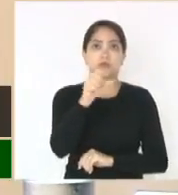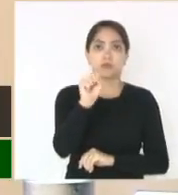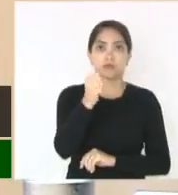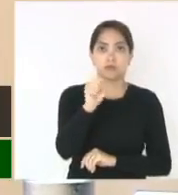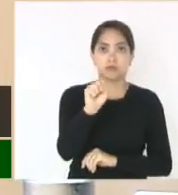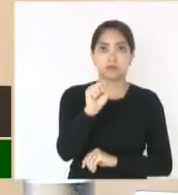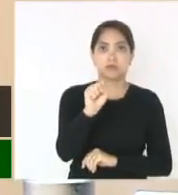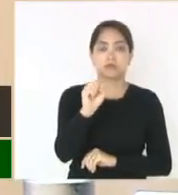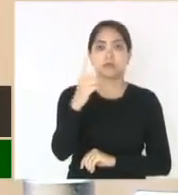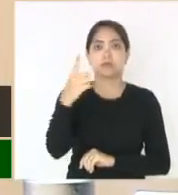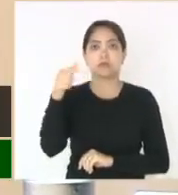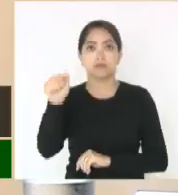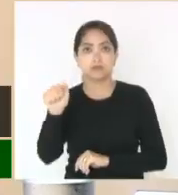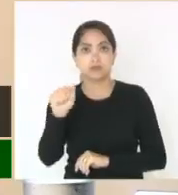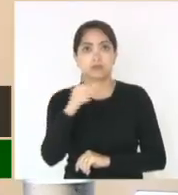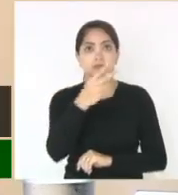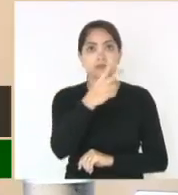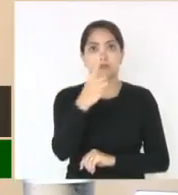18/2017,